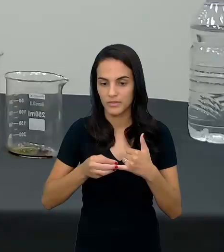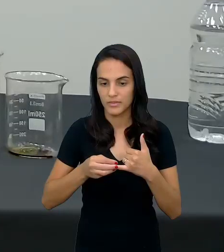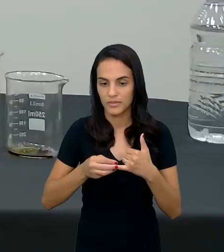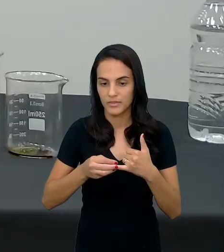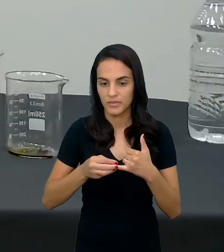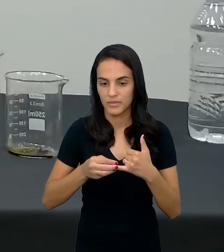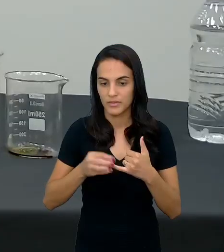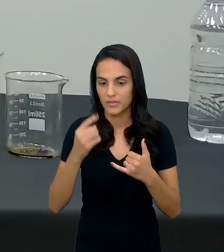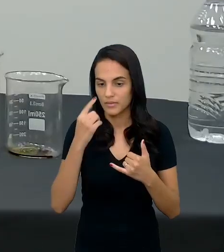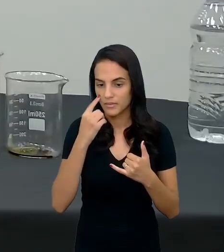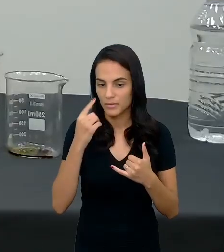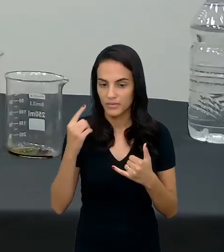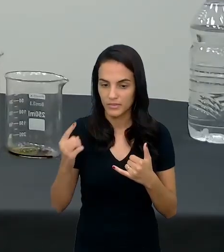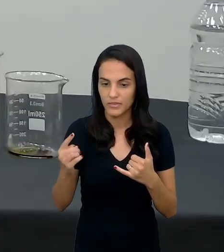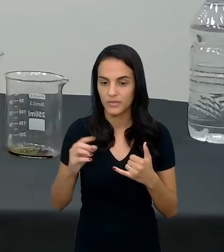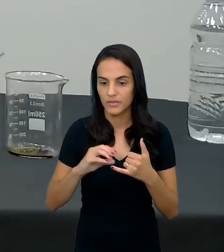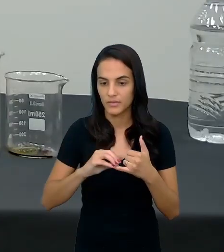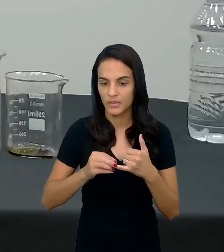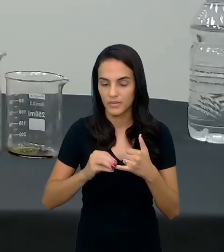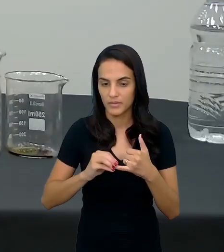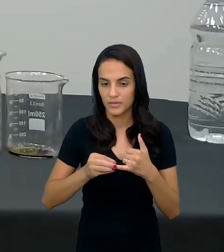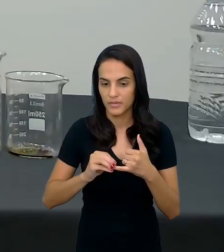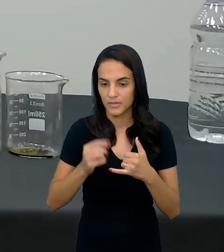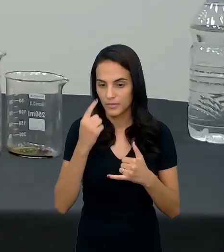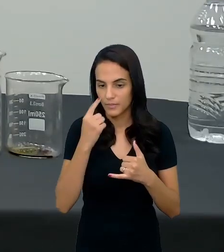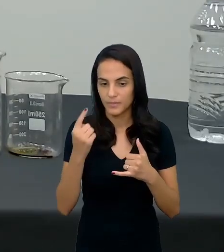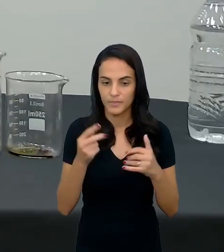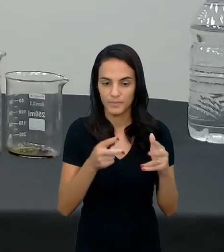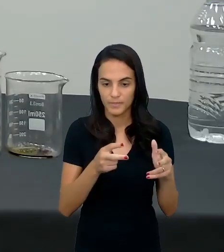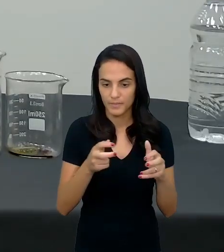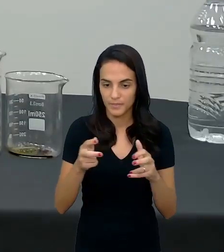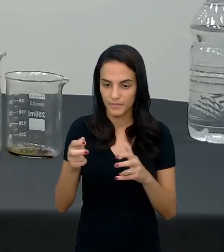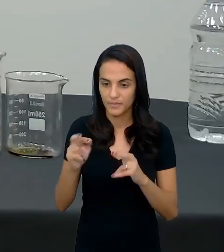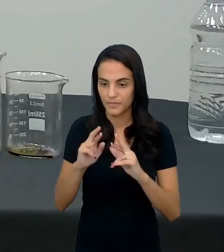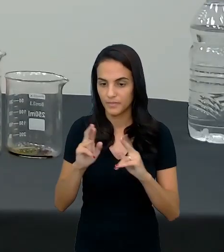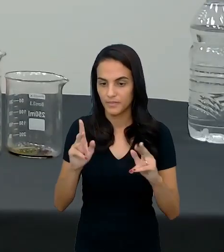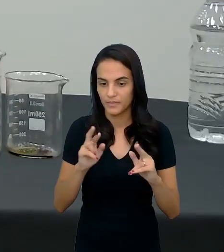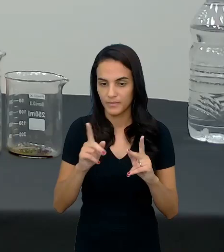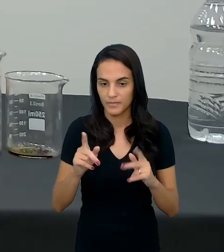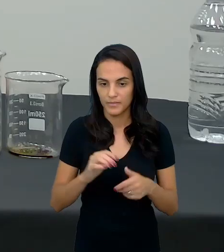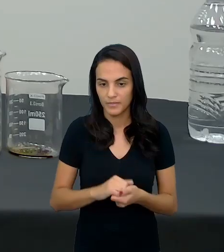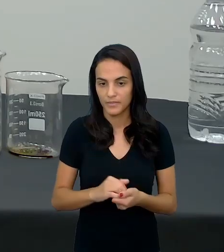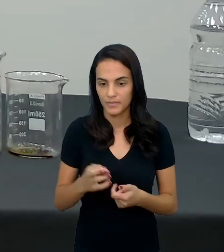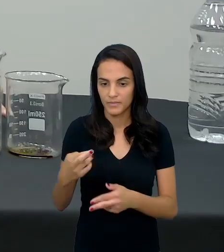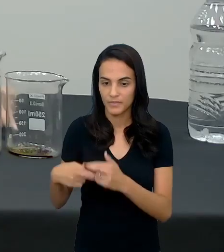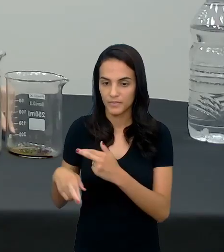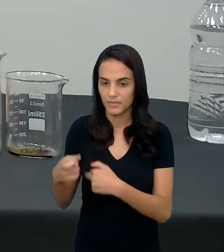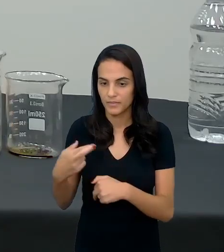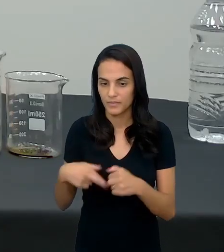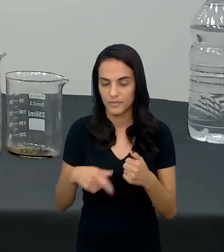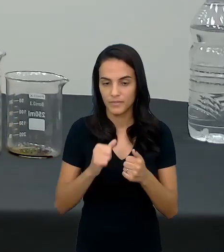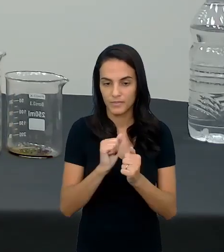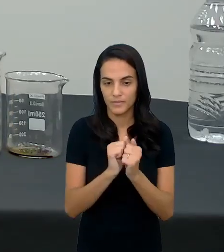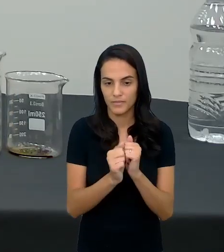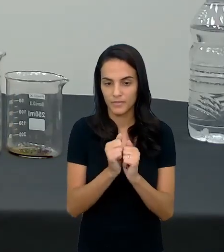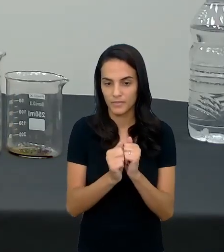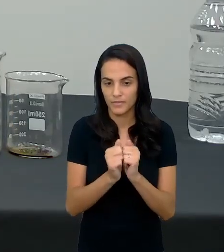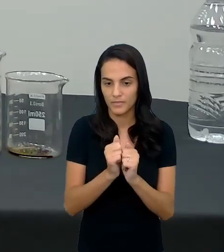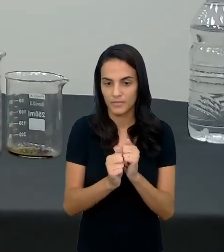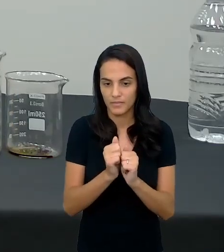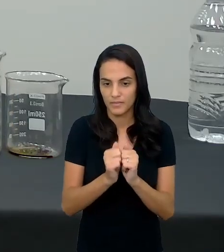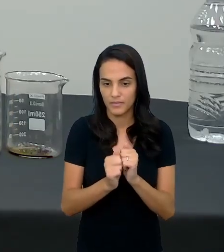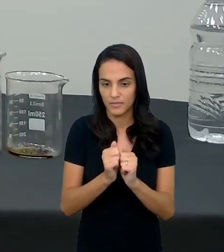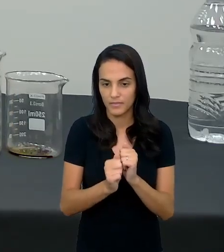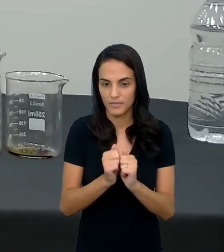Olha só, pinguei aqui um pouquinho no feijão, observem a diferença em relação ao meu controle e em relação